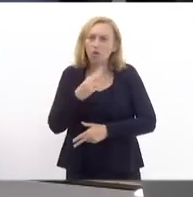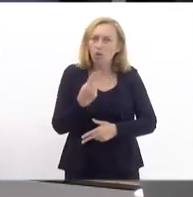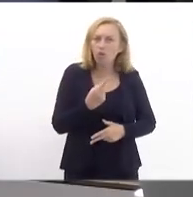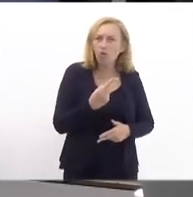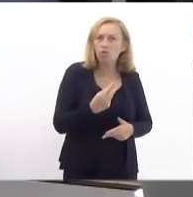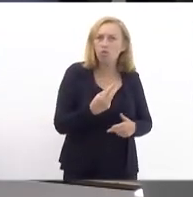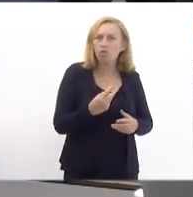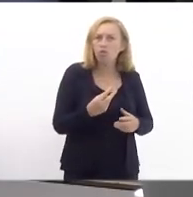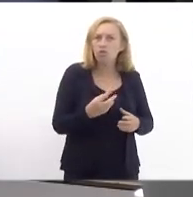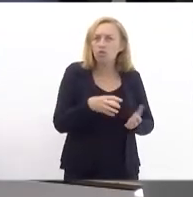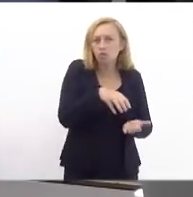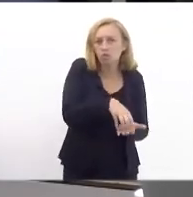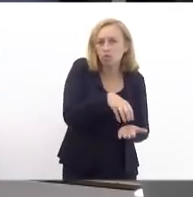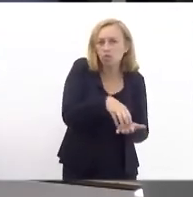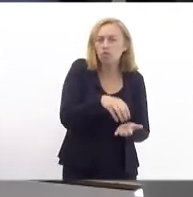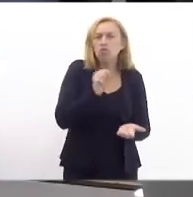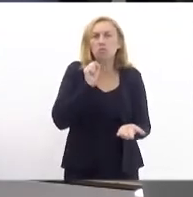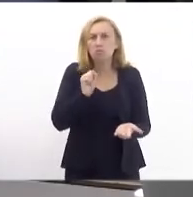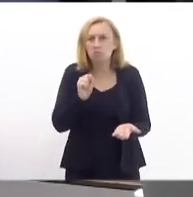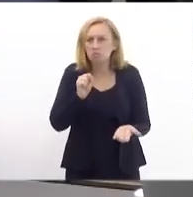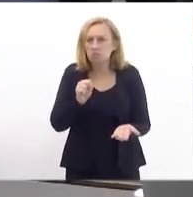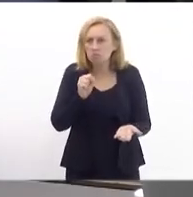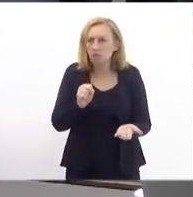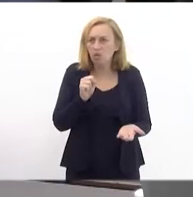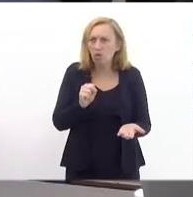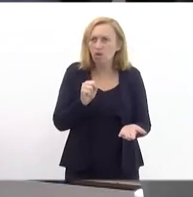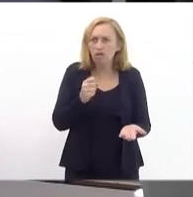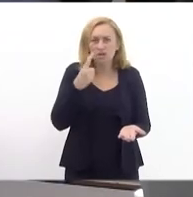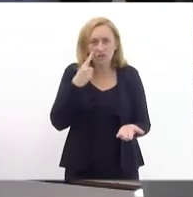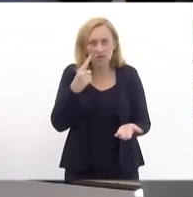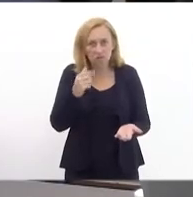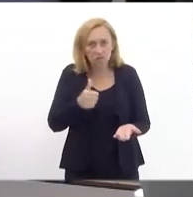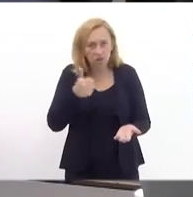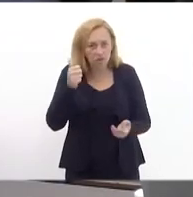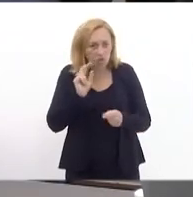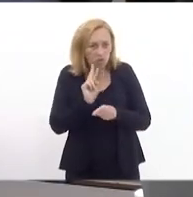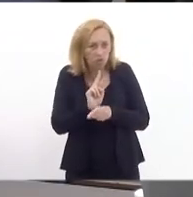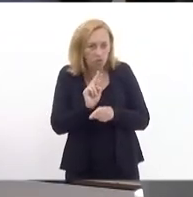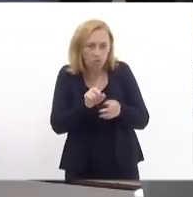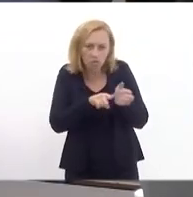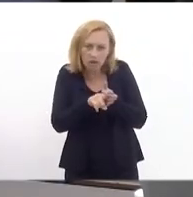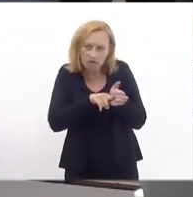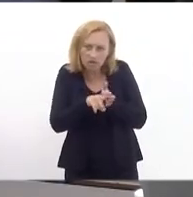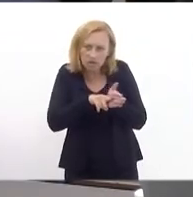concedente podem pleitear uma revisão extraordinária, mas